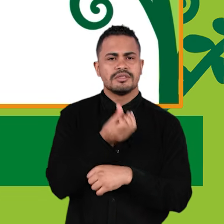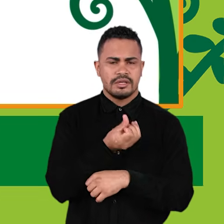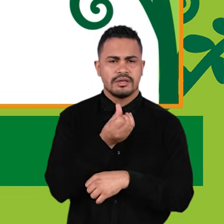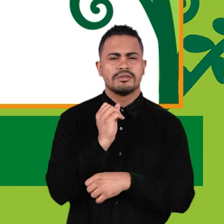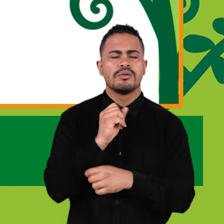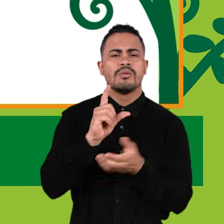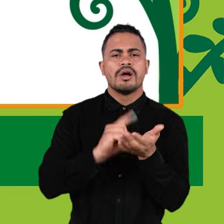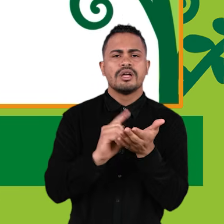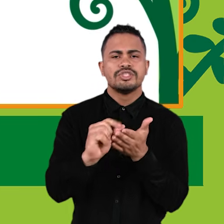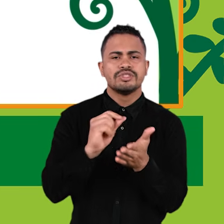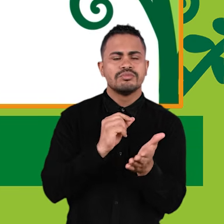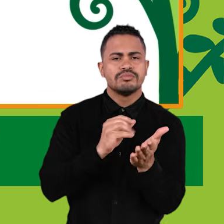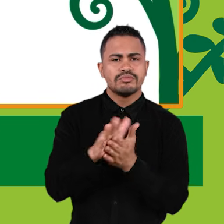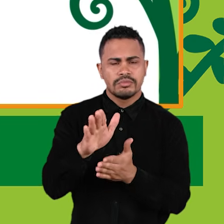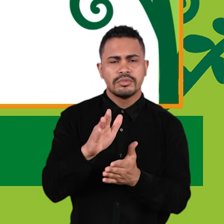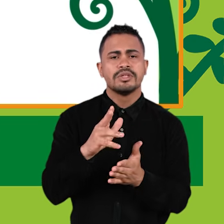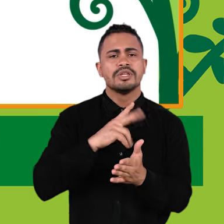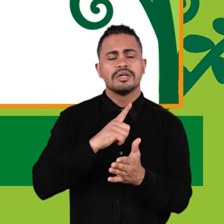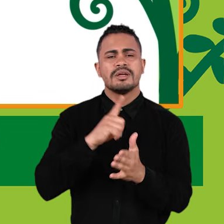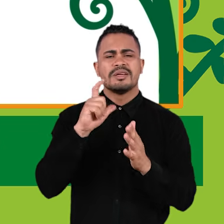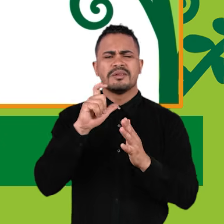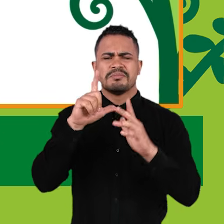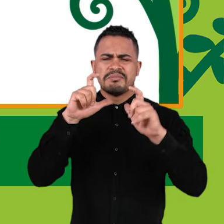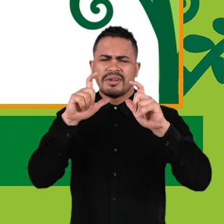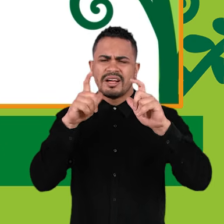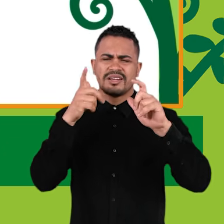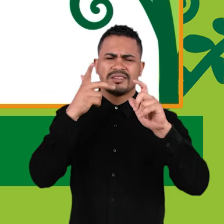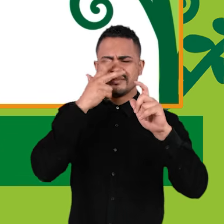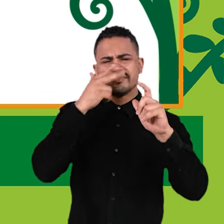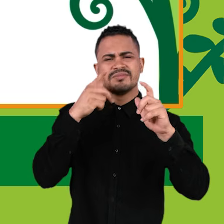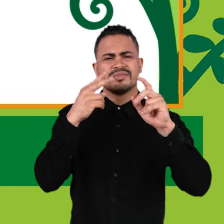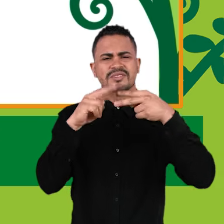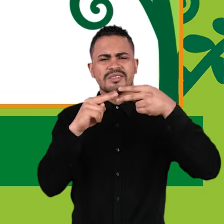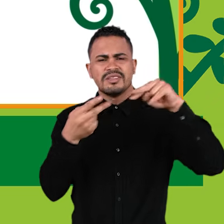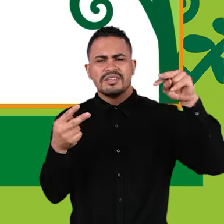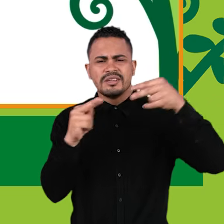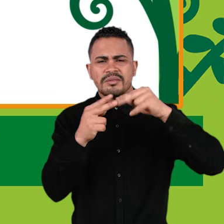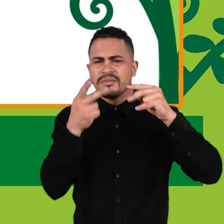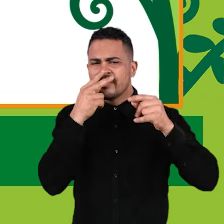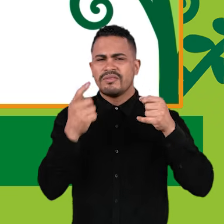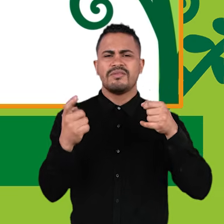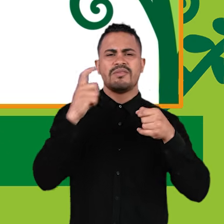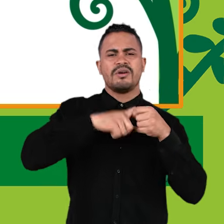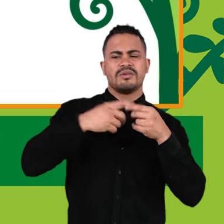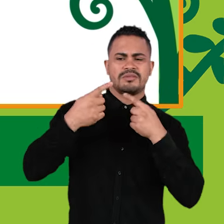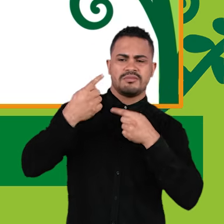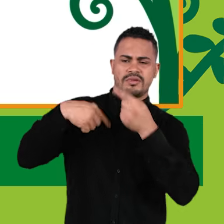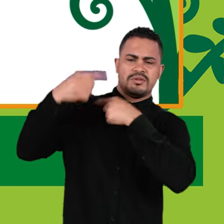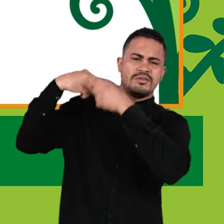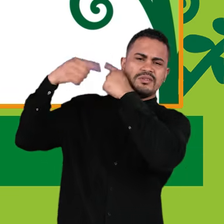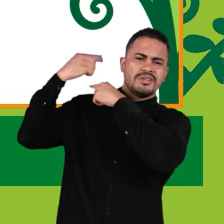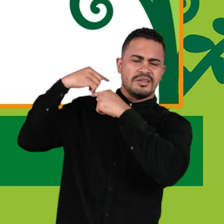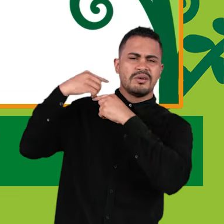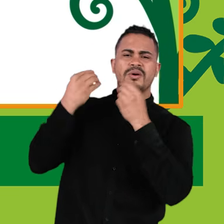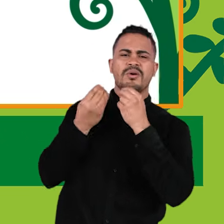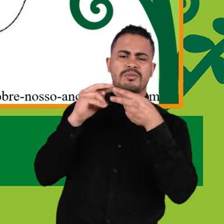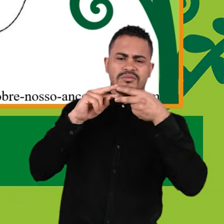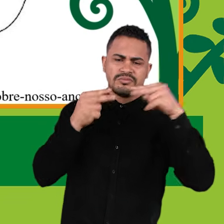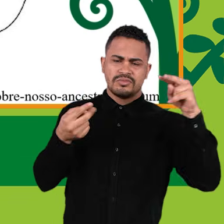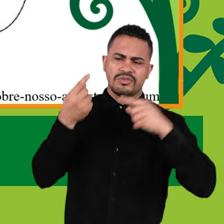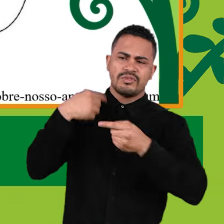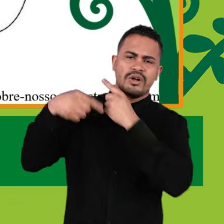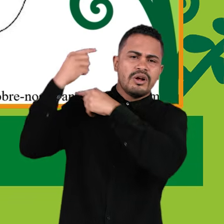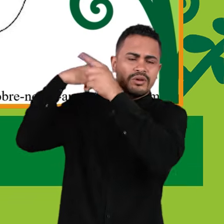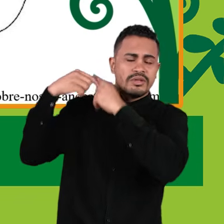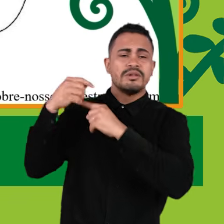artigo publicado com um retrato ali genético, né, de um retorno ali de toda a nossa linhagem. E aí, se você analisar,